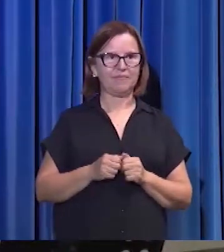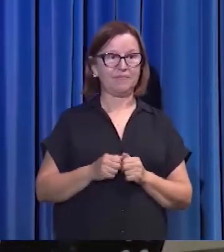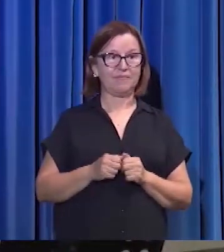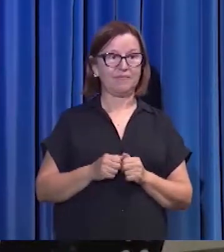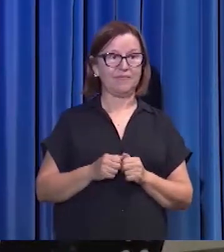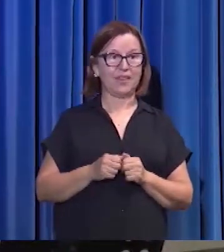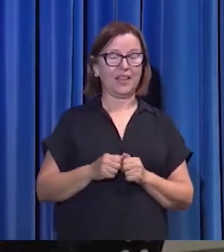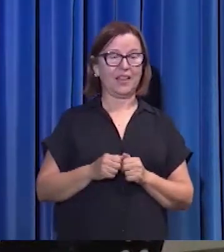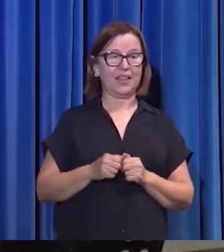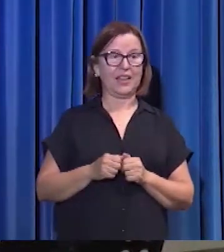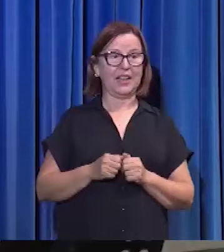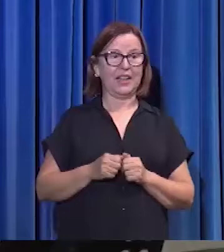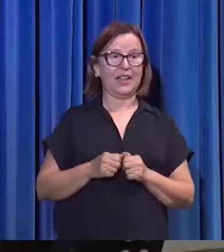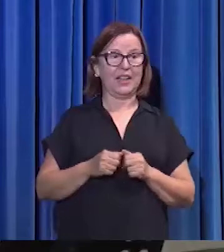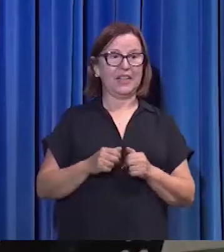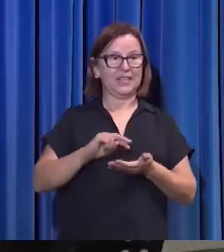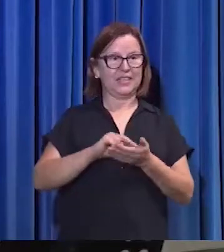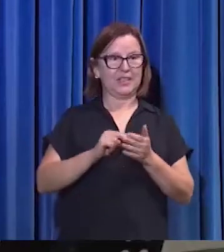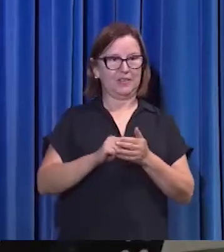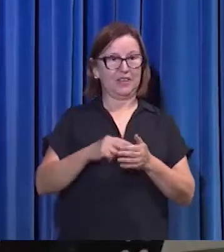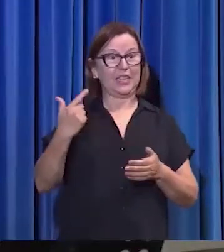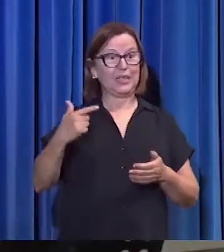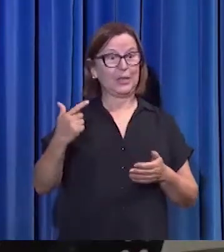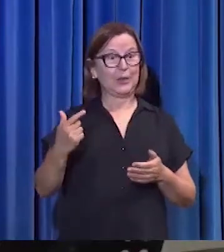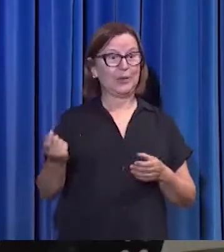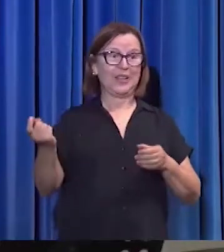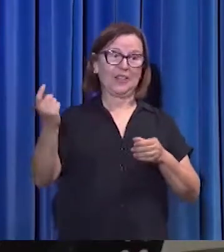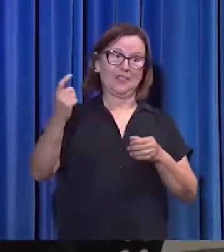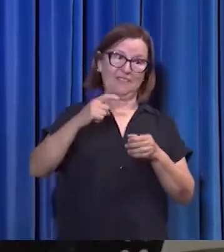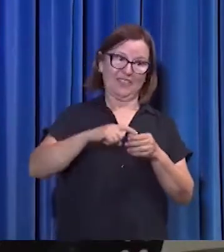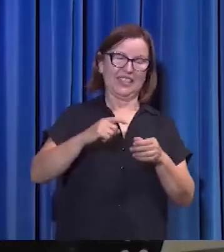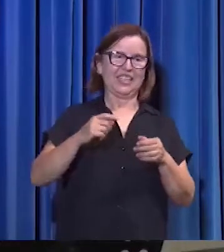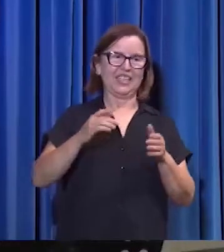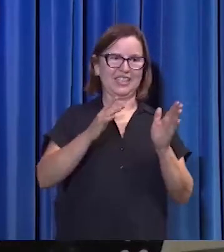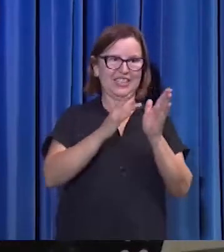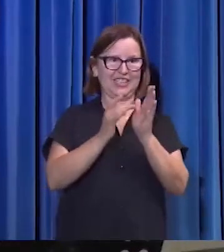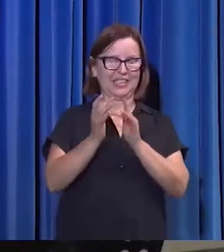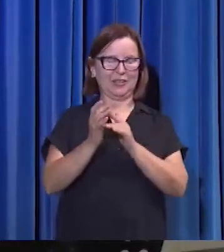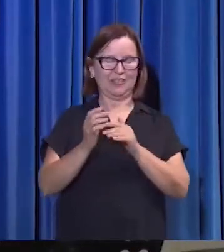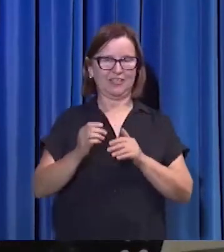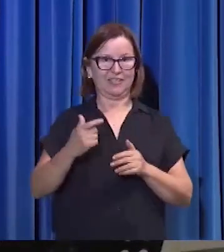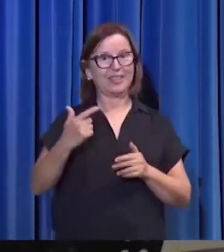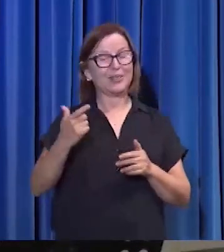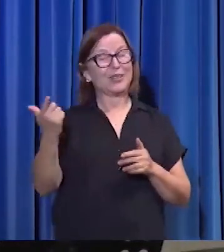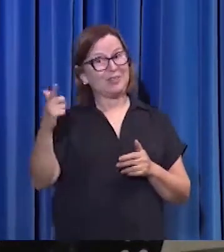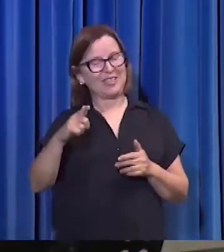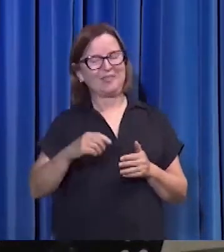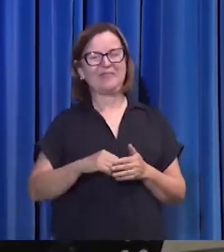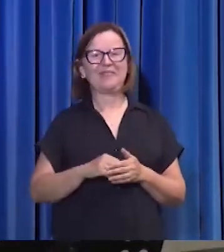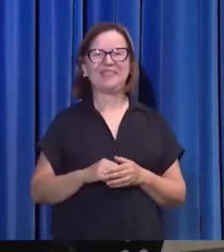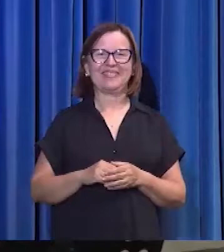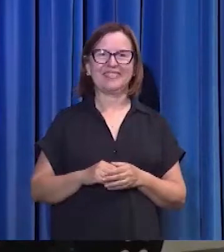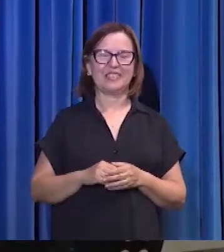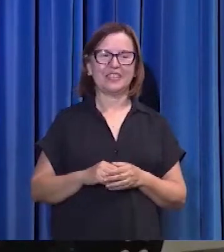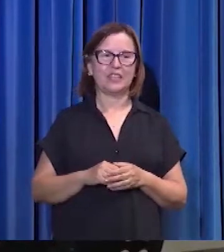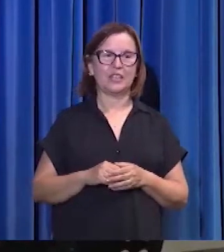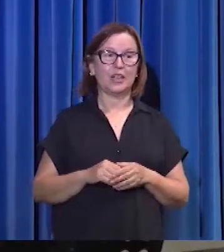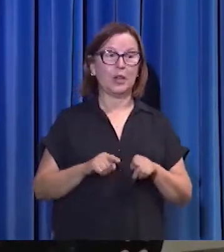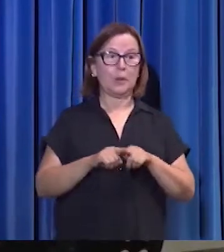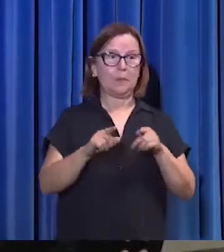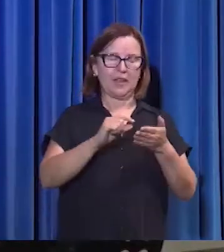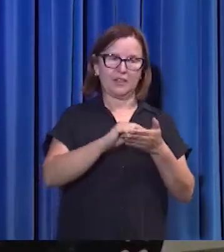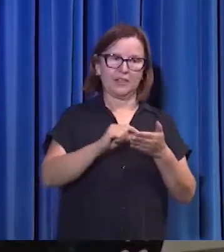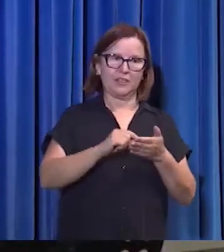segunda vinda. Mas esse versículo 28 não é propriamente a mesma coisa que ele